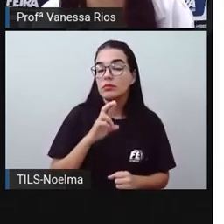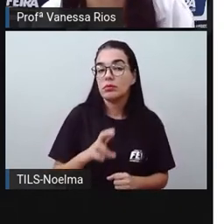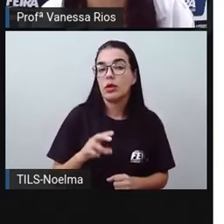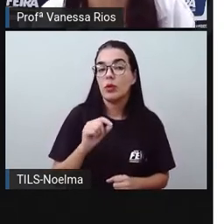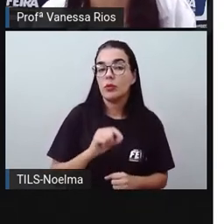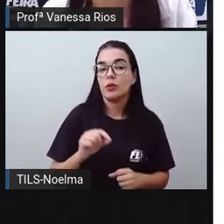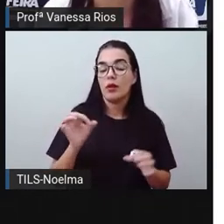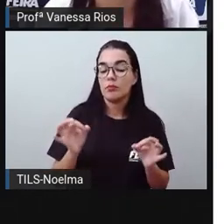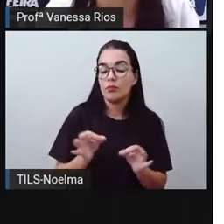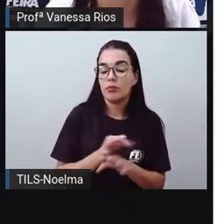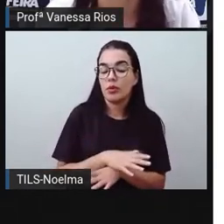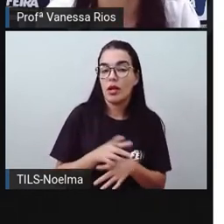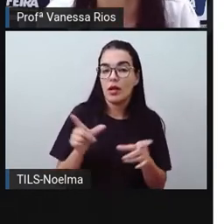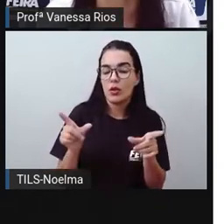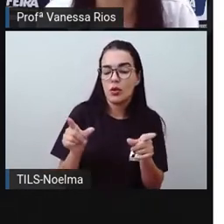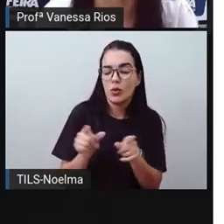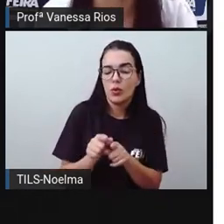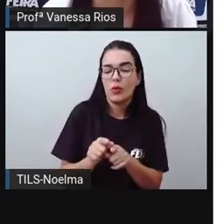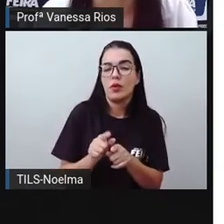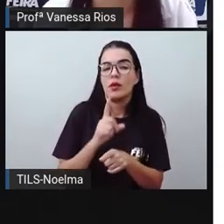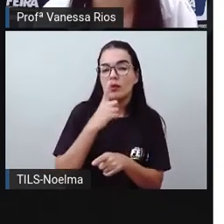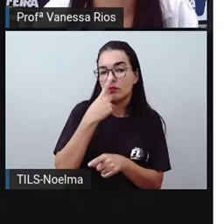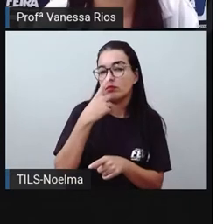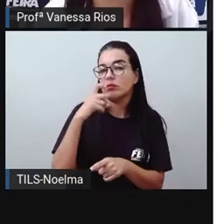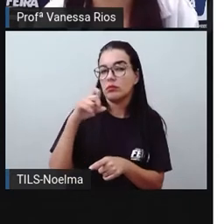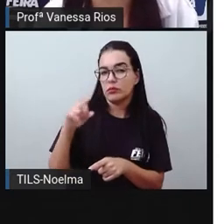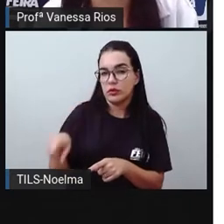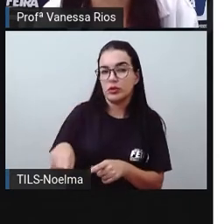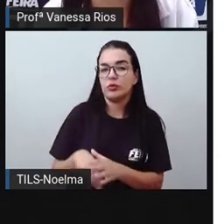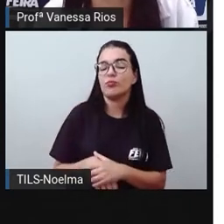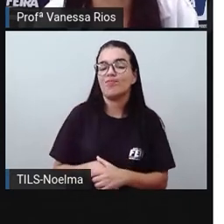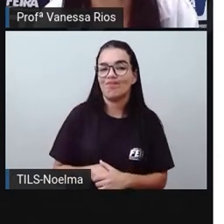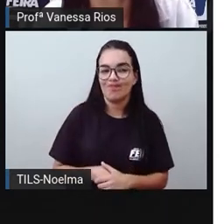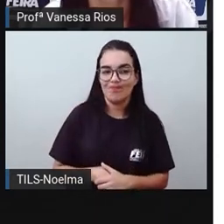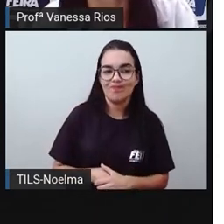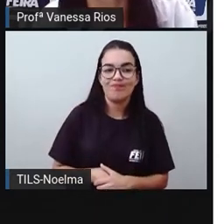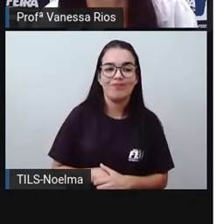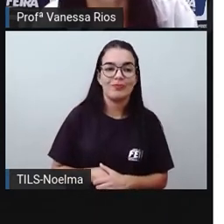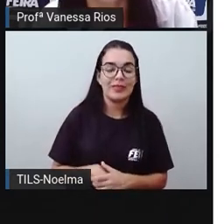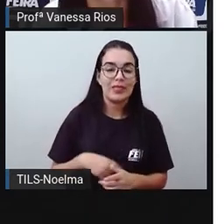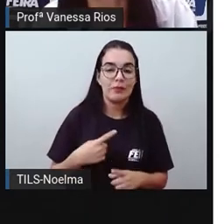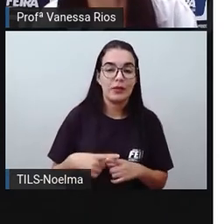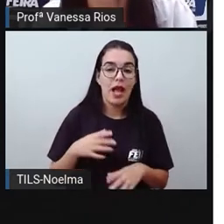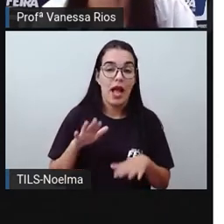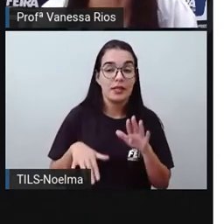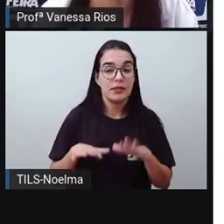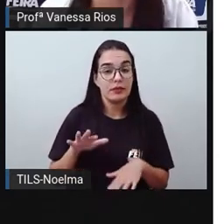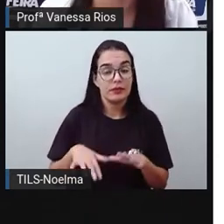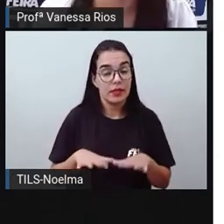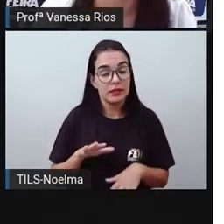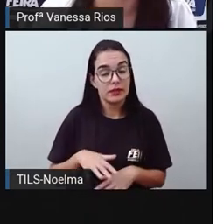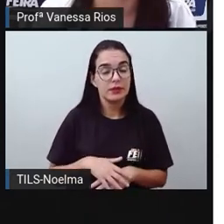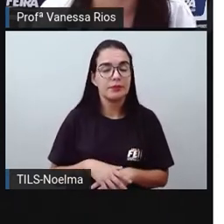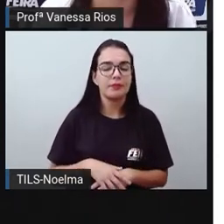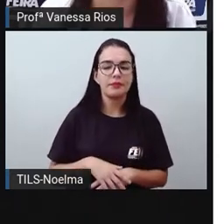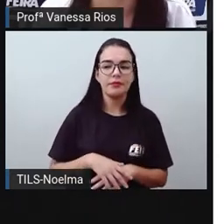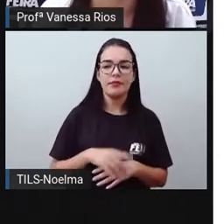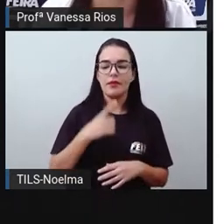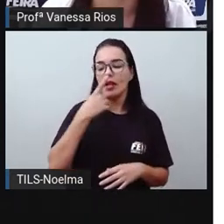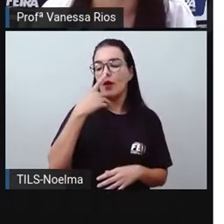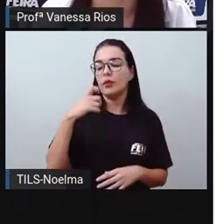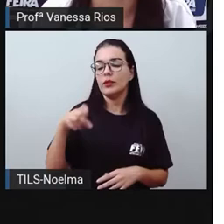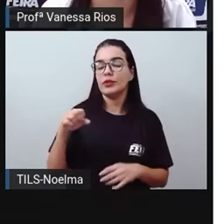de lixo, a quantidade de resíduos que vão parar, às vezes, em locais adequados e muitas vezes em